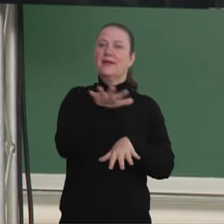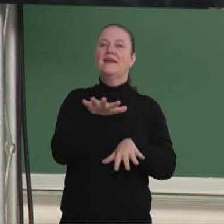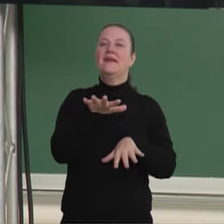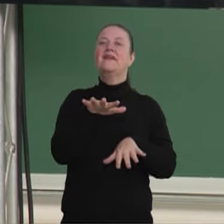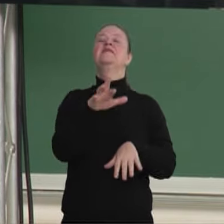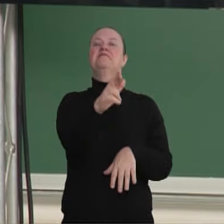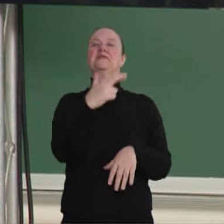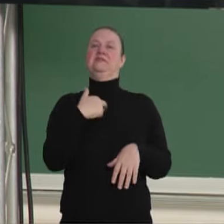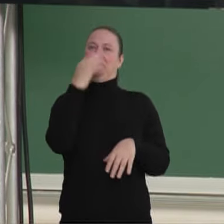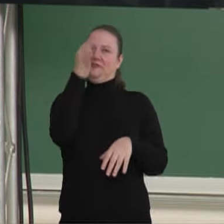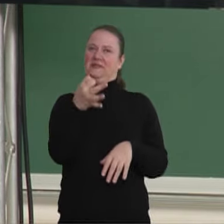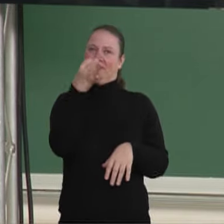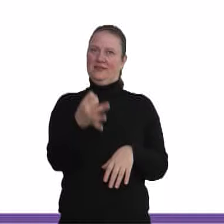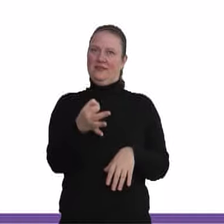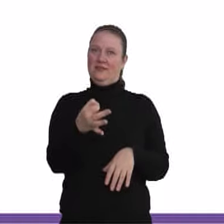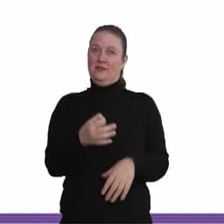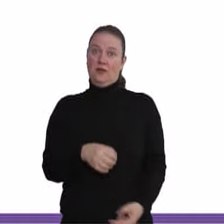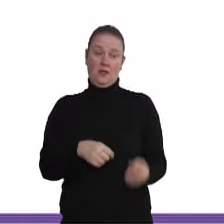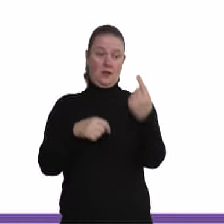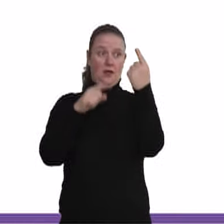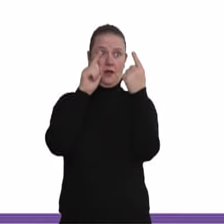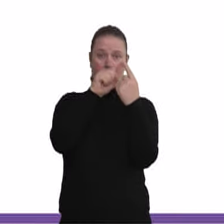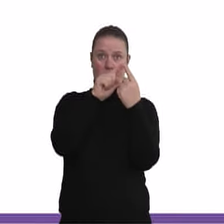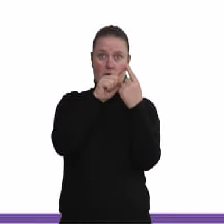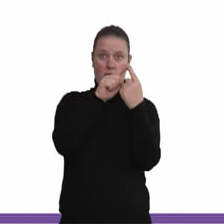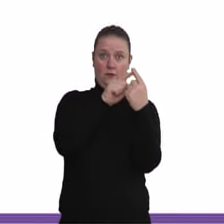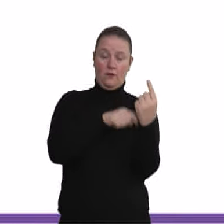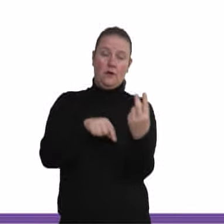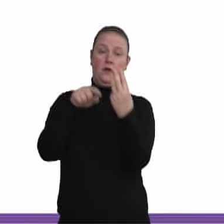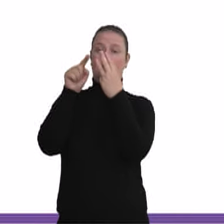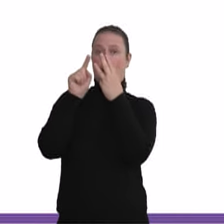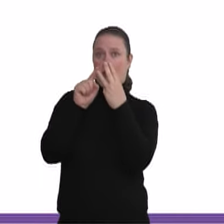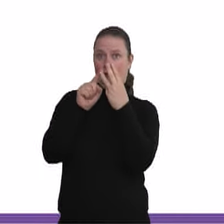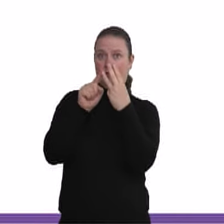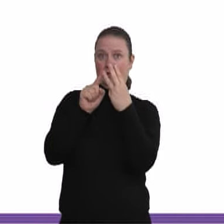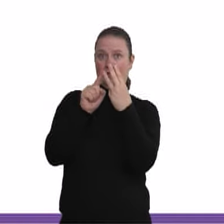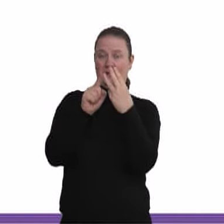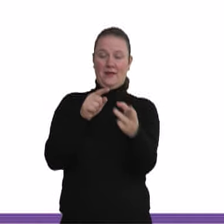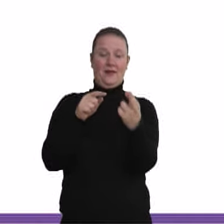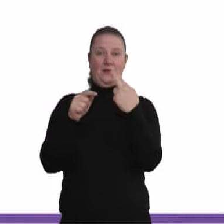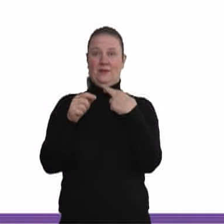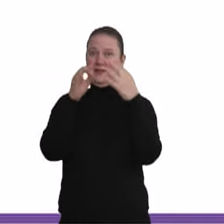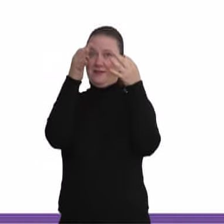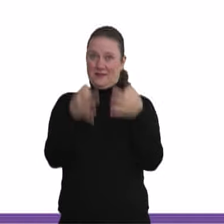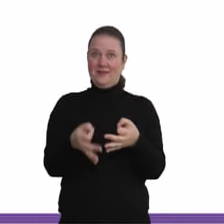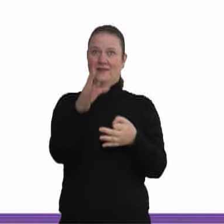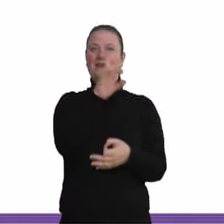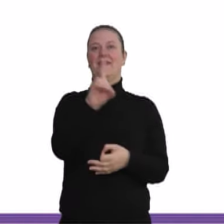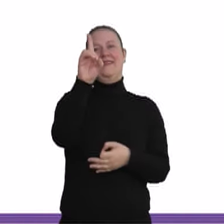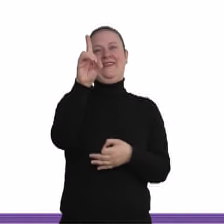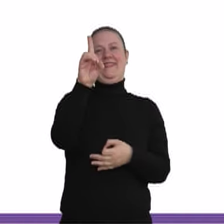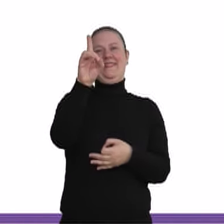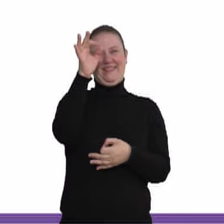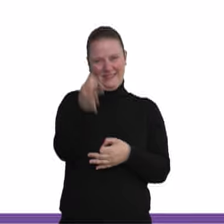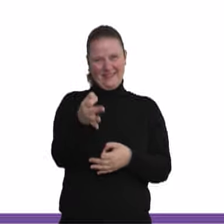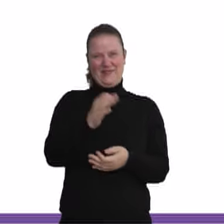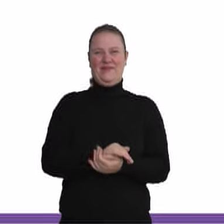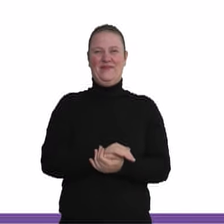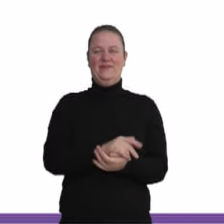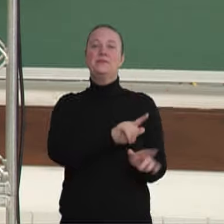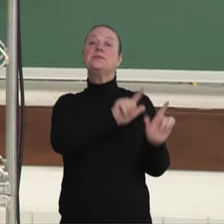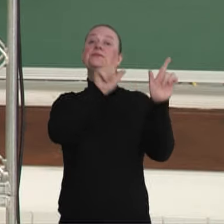corretas temos ali a questão 1 e a questão 3, então a resposta correta, a letra D, ok? Então, assim, ó, vamos lá na nossa próxima